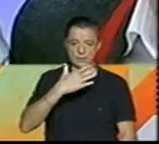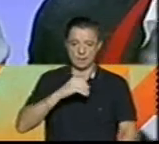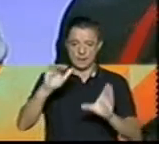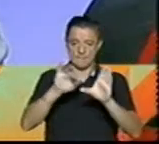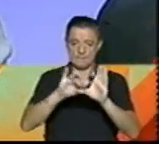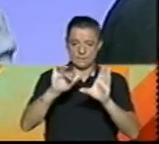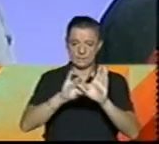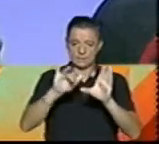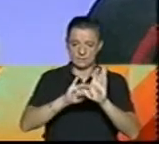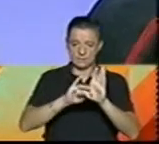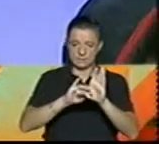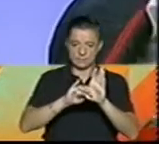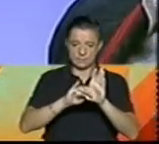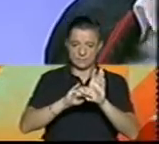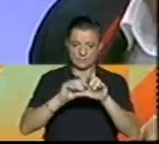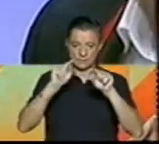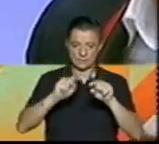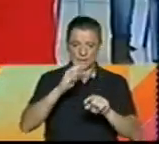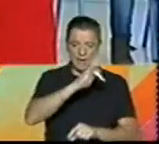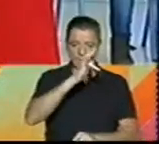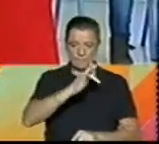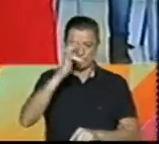Inscreva-se então em